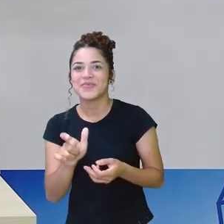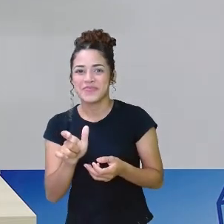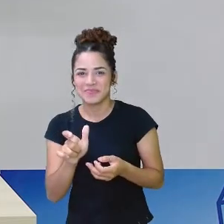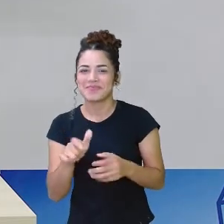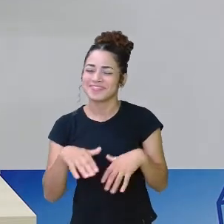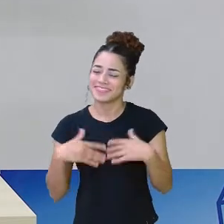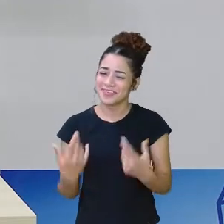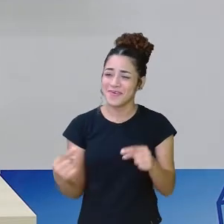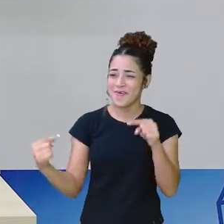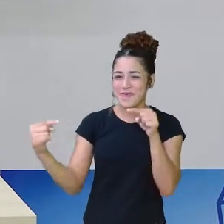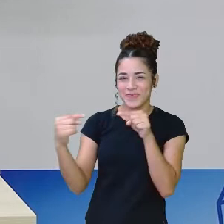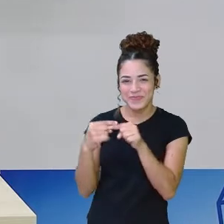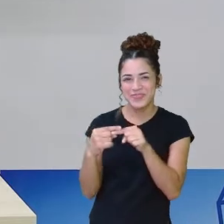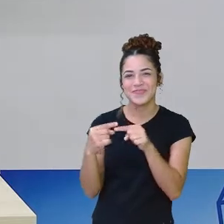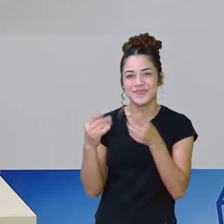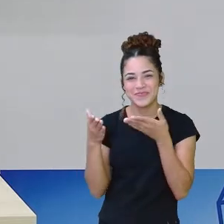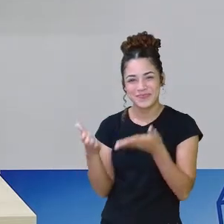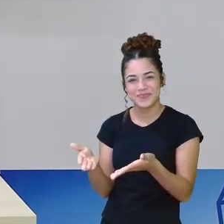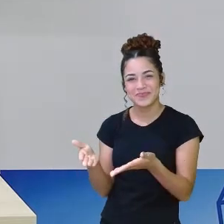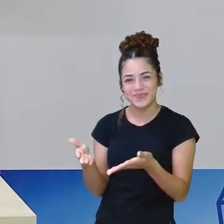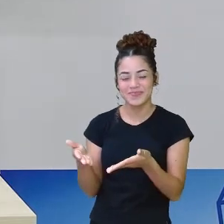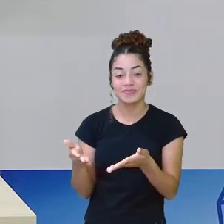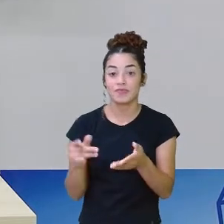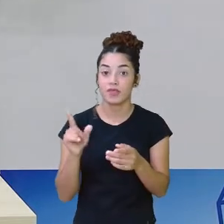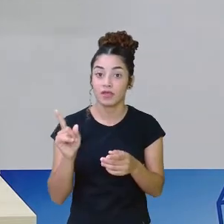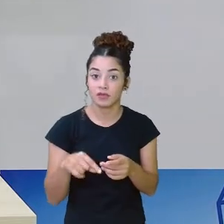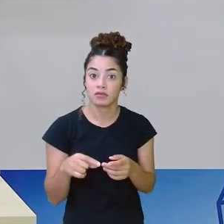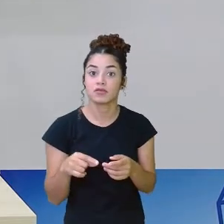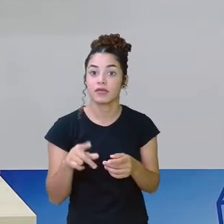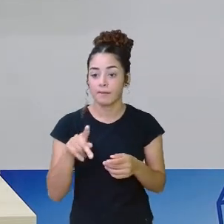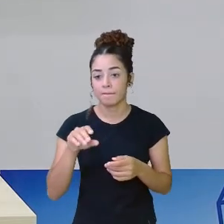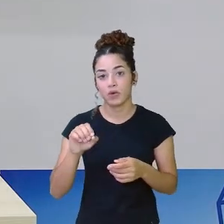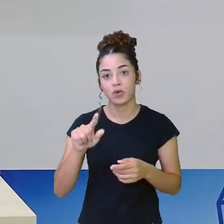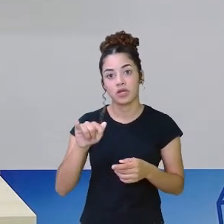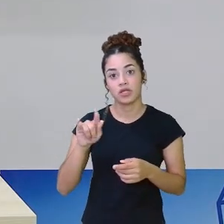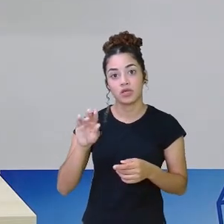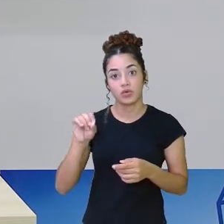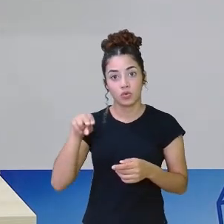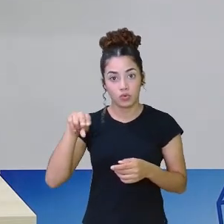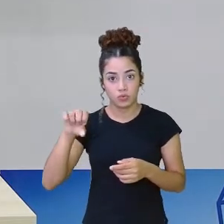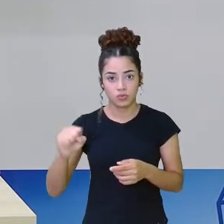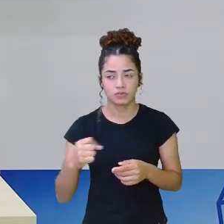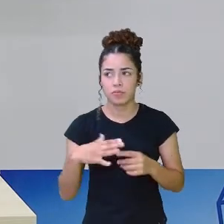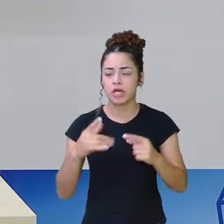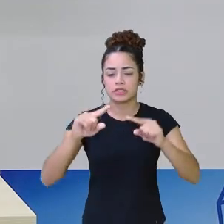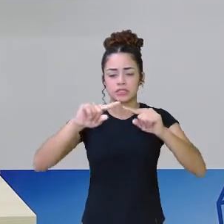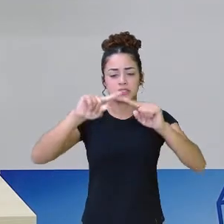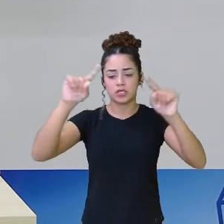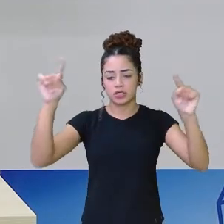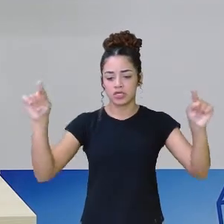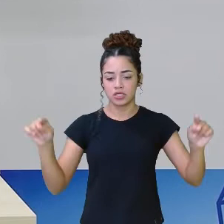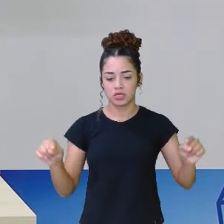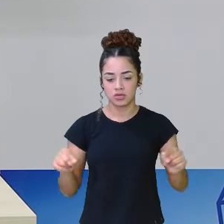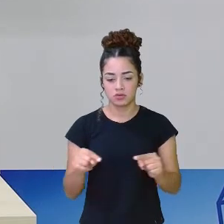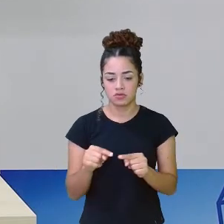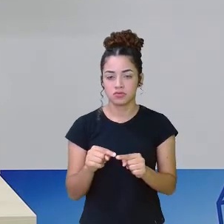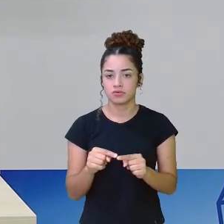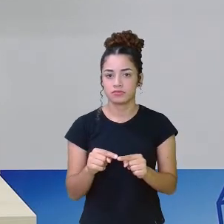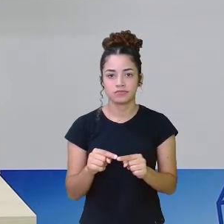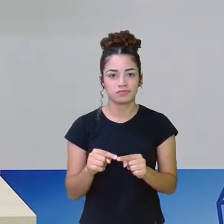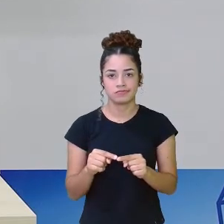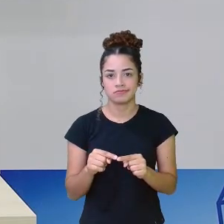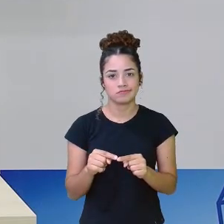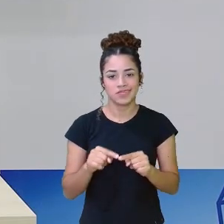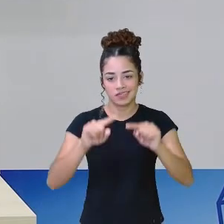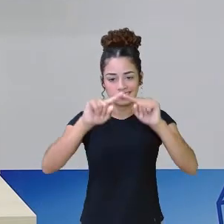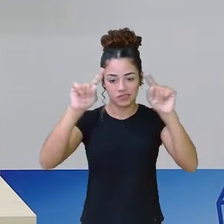está aqui e é considerado um polígono. Professora, e o círculo? Círculo não é